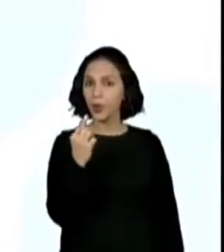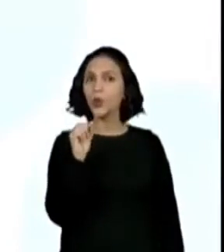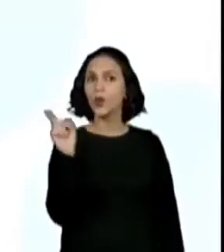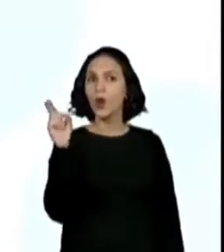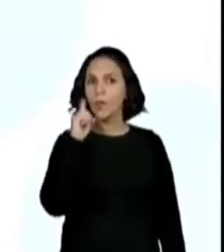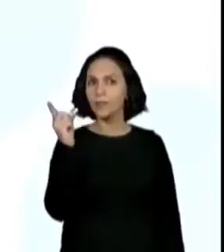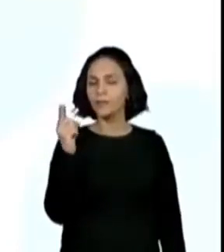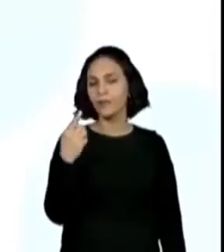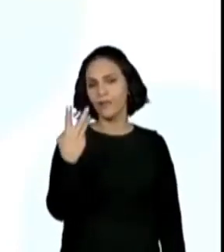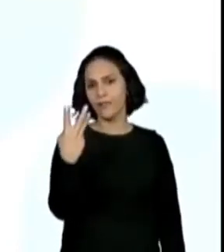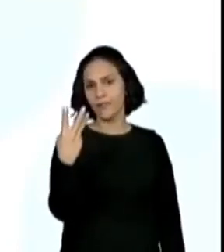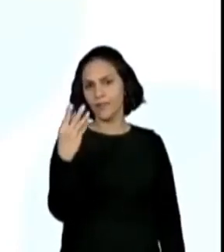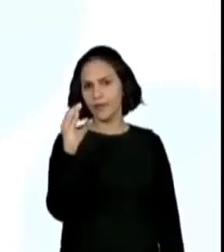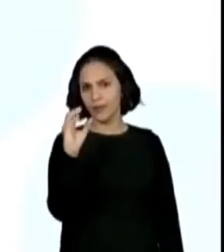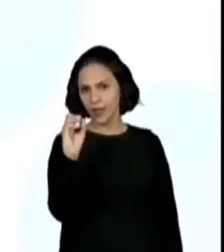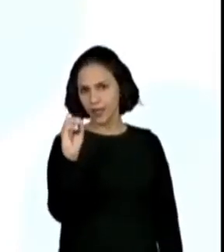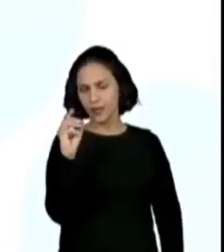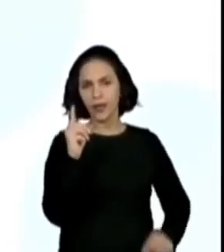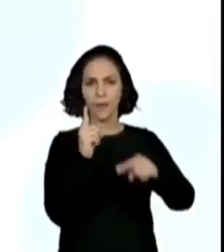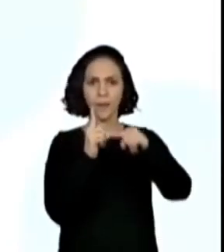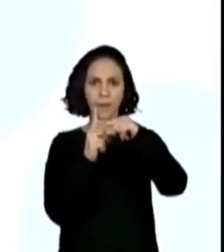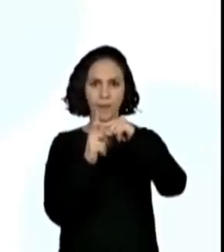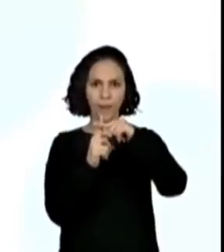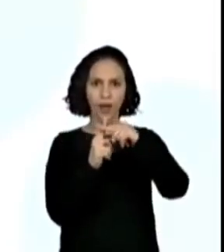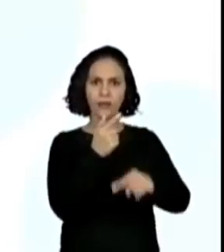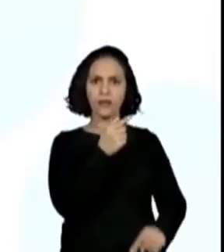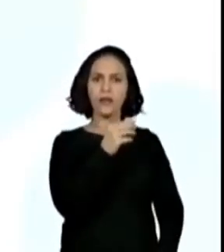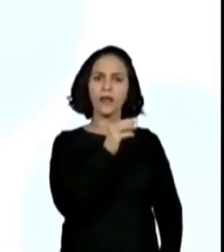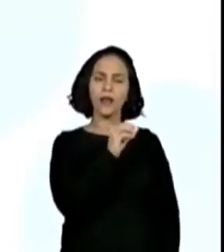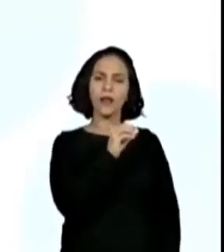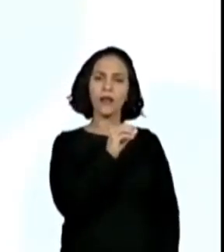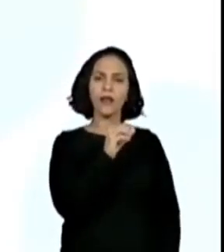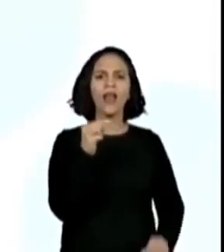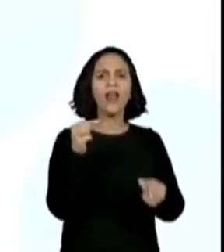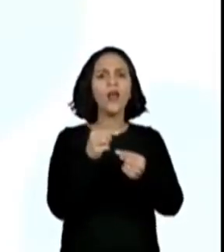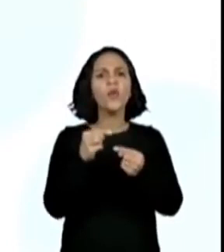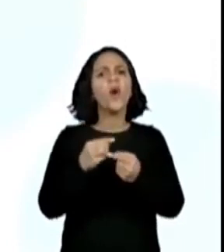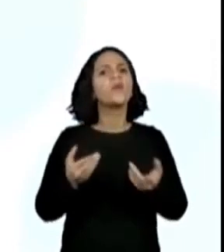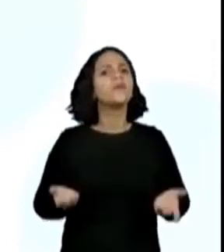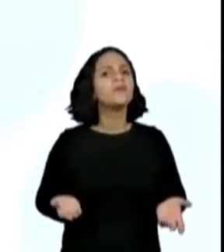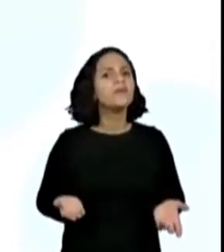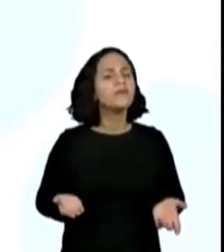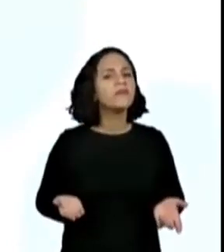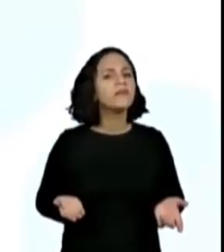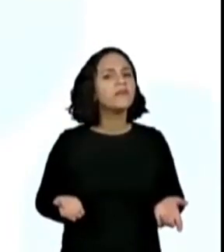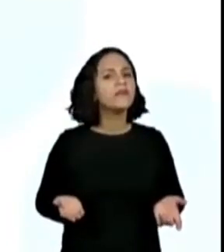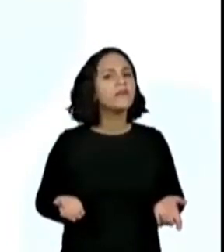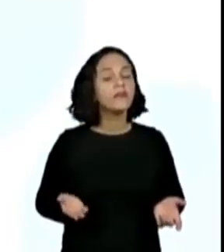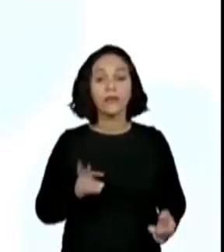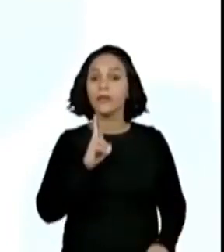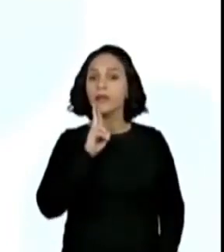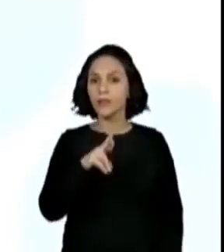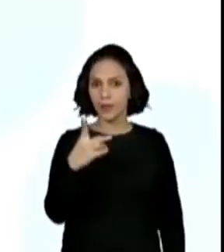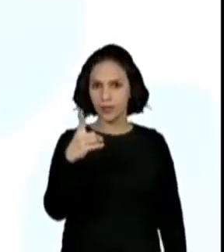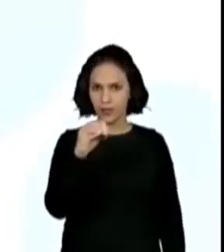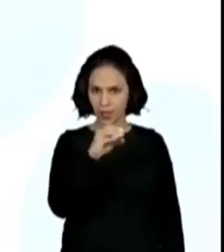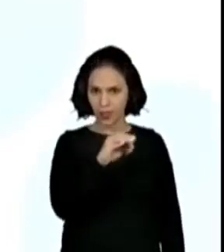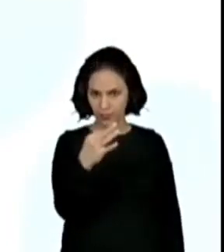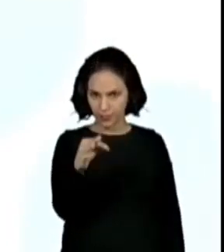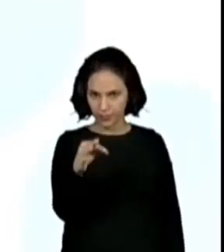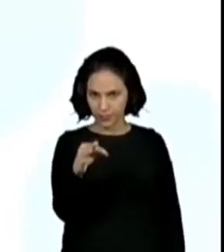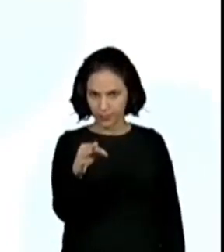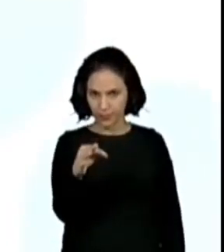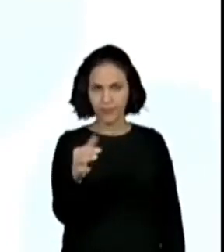é 30 + 70 Quanto é 30 + 70 30 + 70 É iG a 100